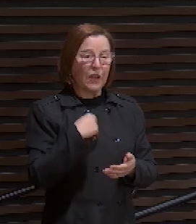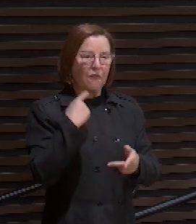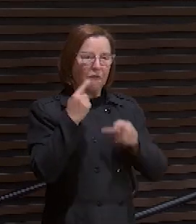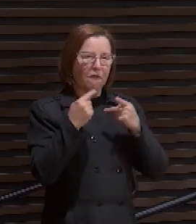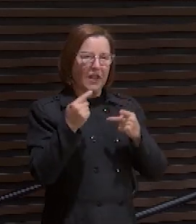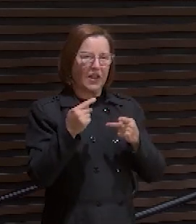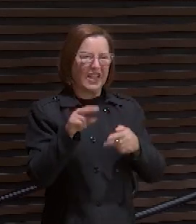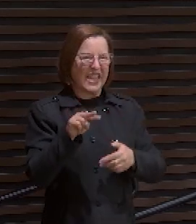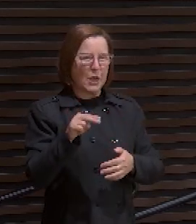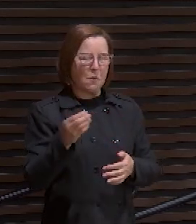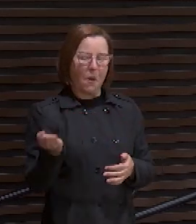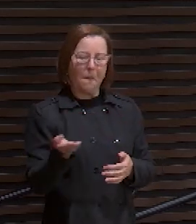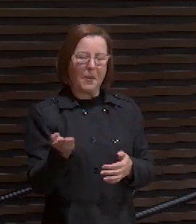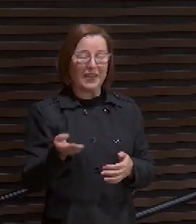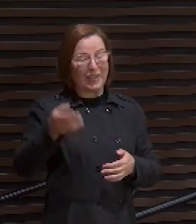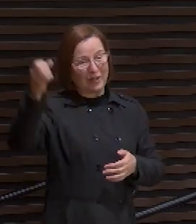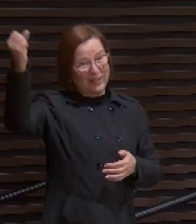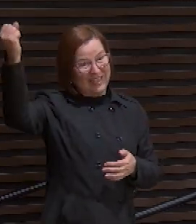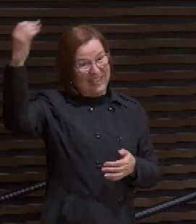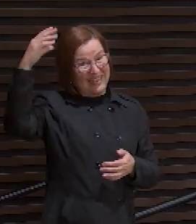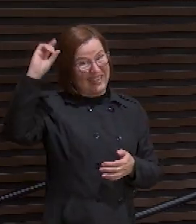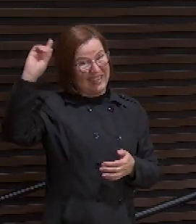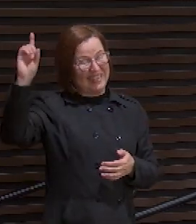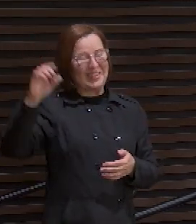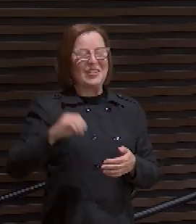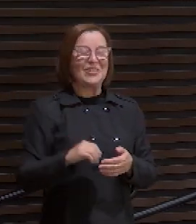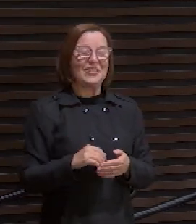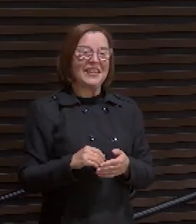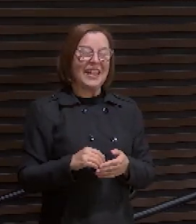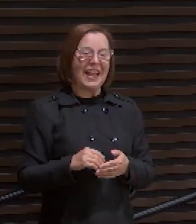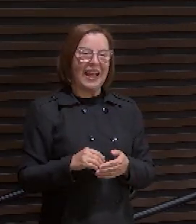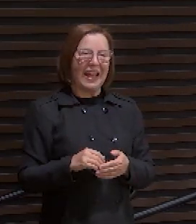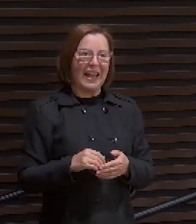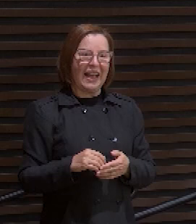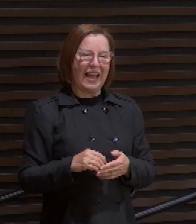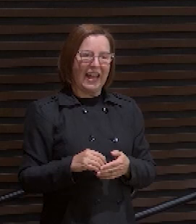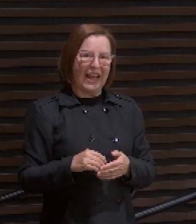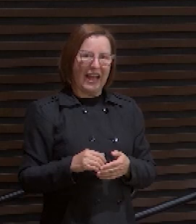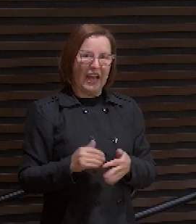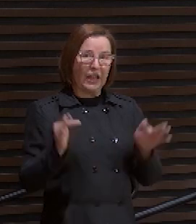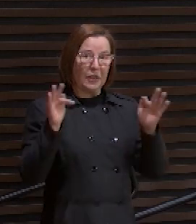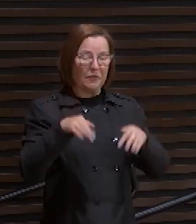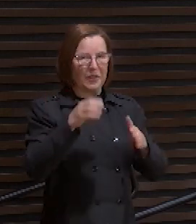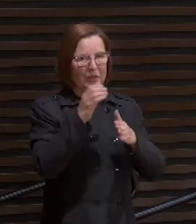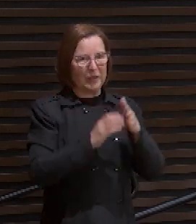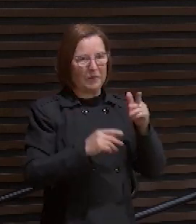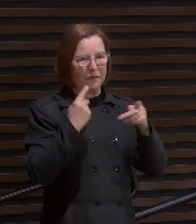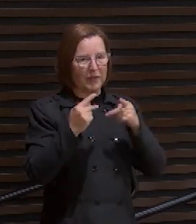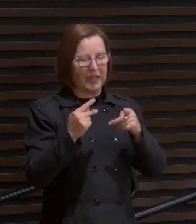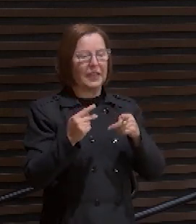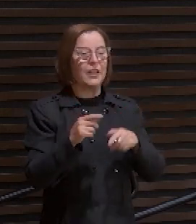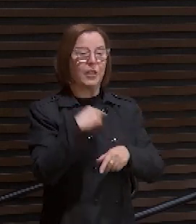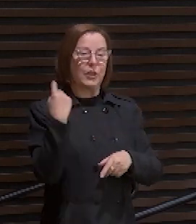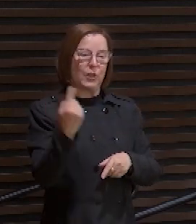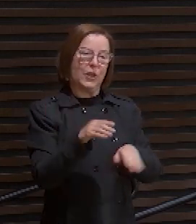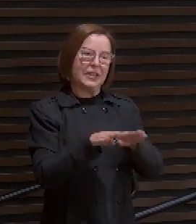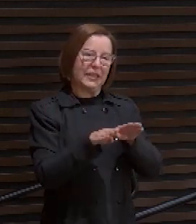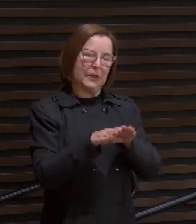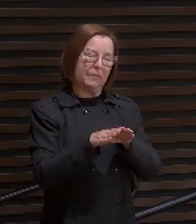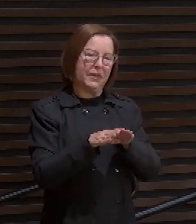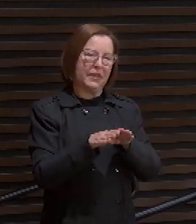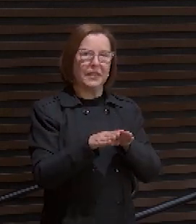ali dependendo da graça de Deus. E quando ele chega no final, ele diz, portanto, também nós, visto que